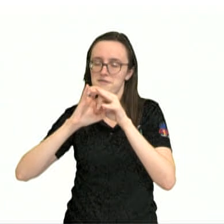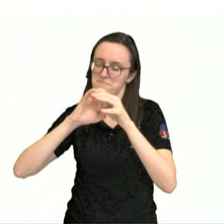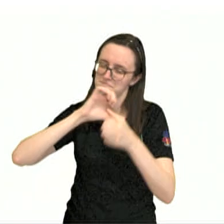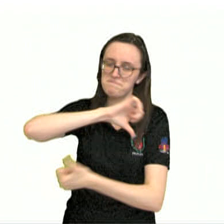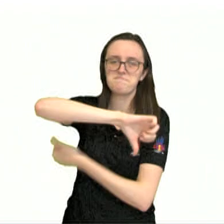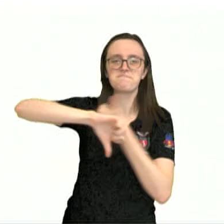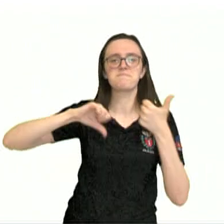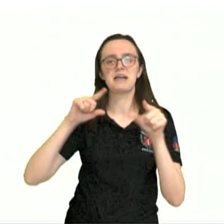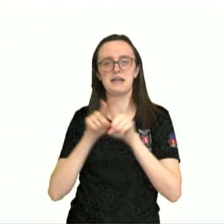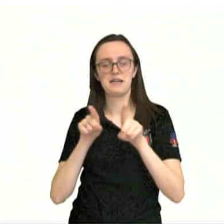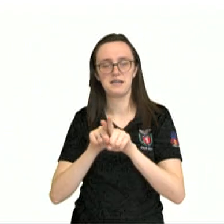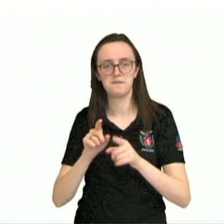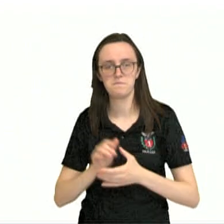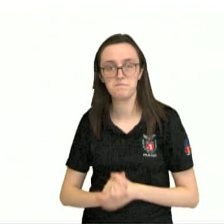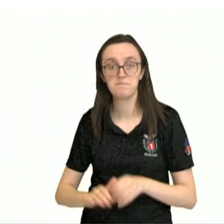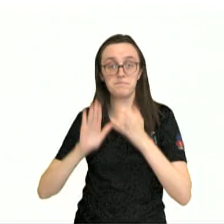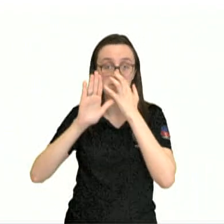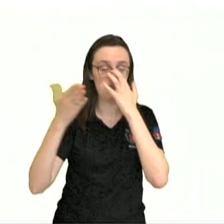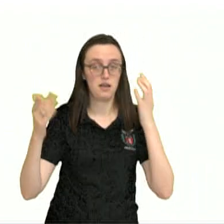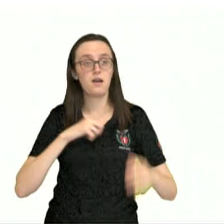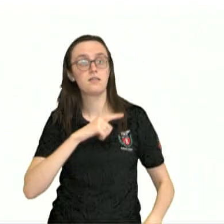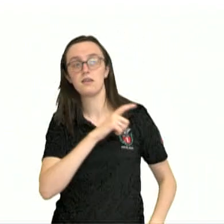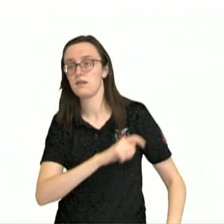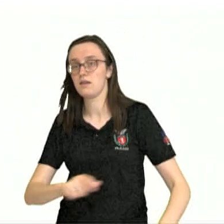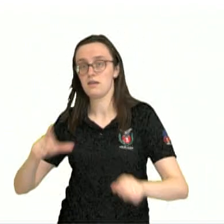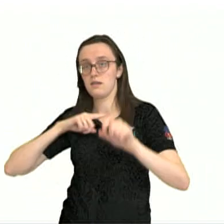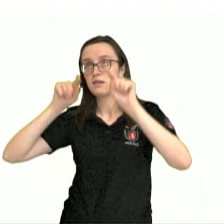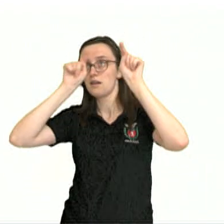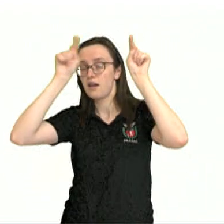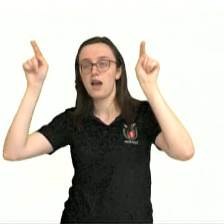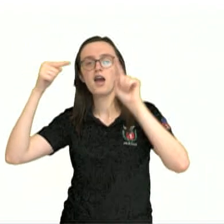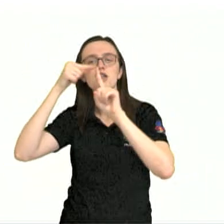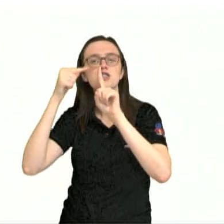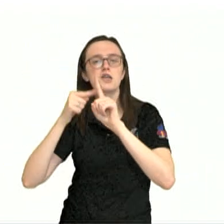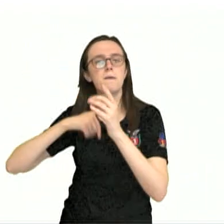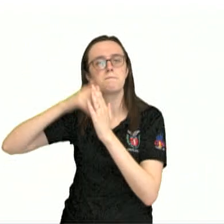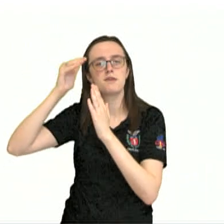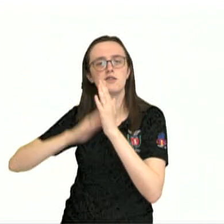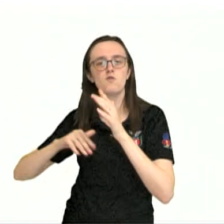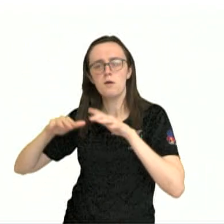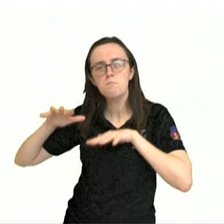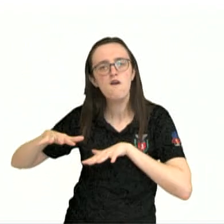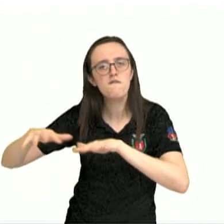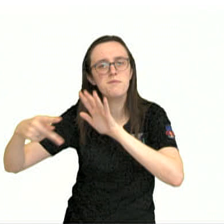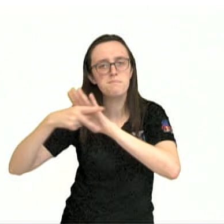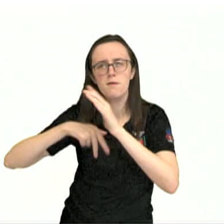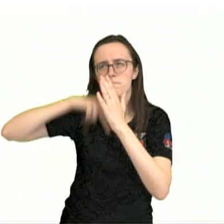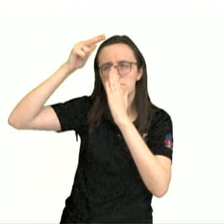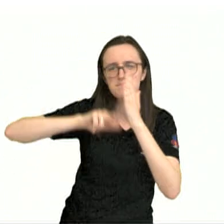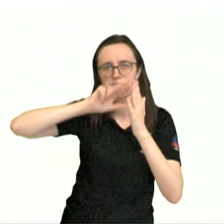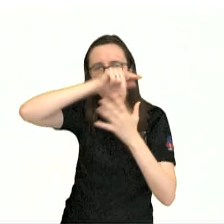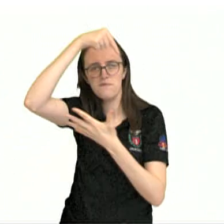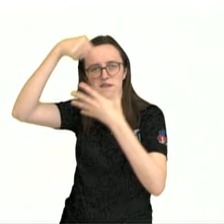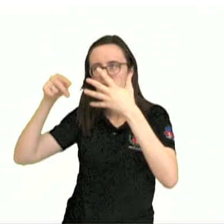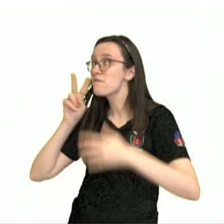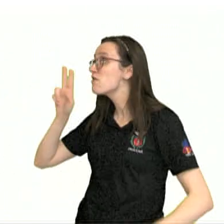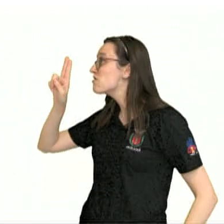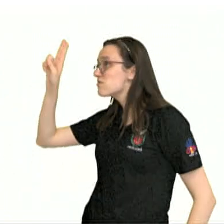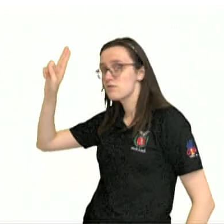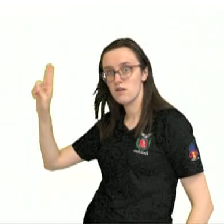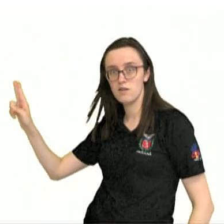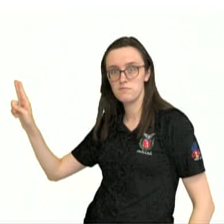reinventar. O impressionismo, o expressionismo, o cubismo, o surrealismo, entre outras